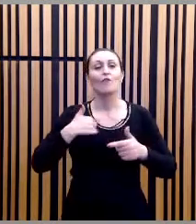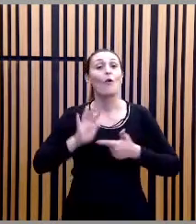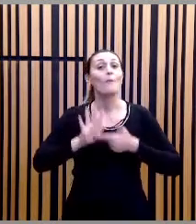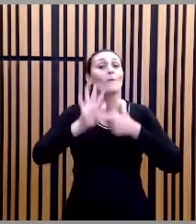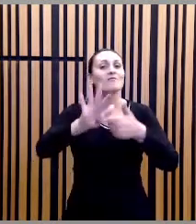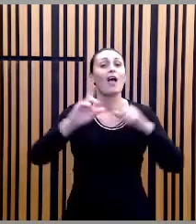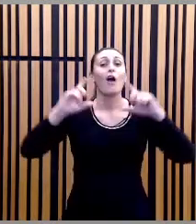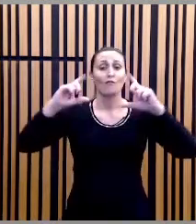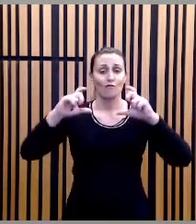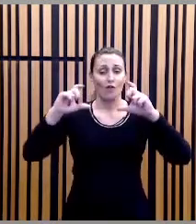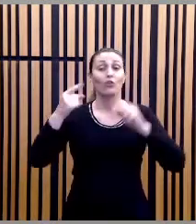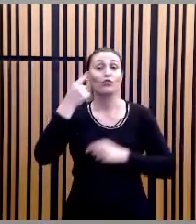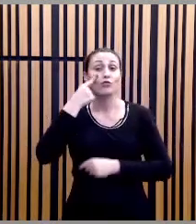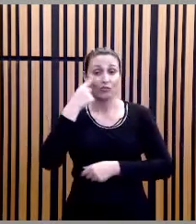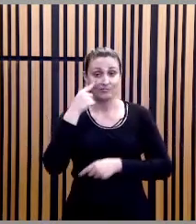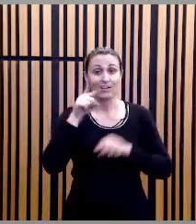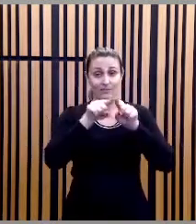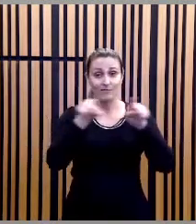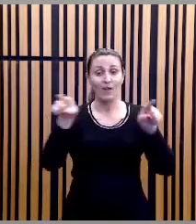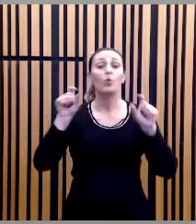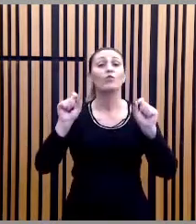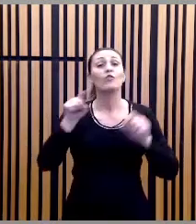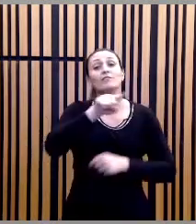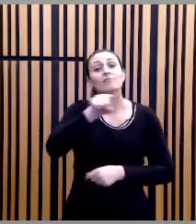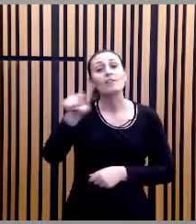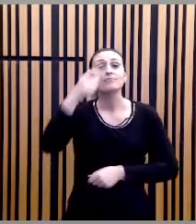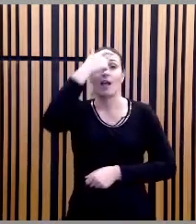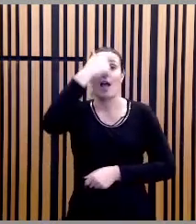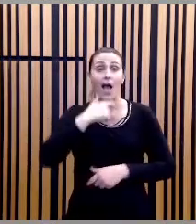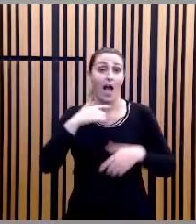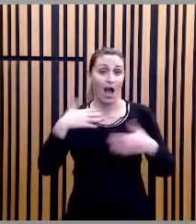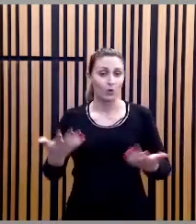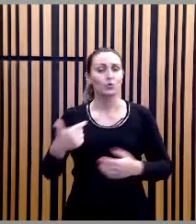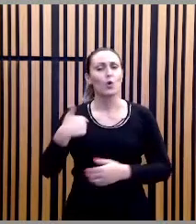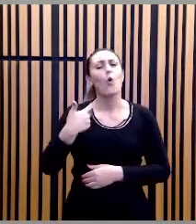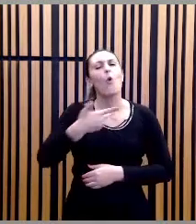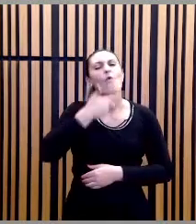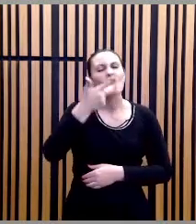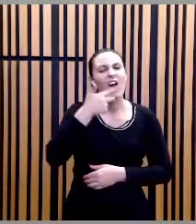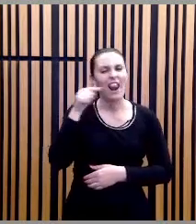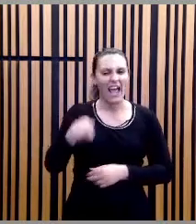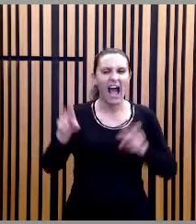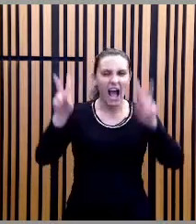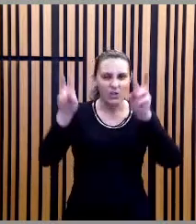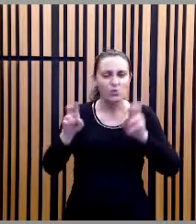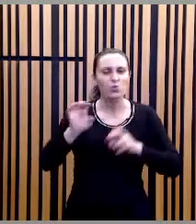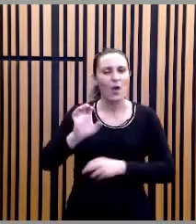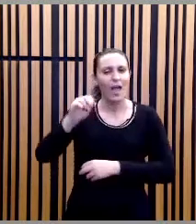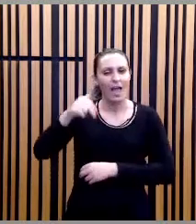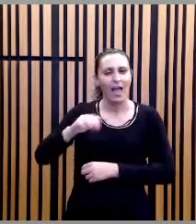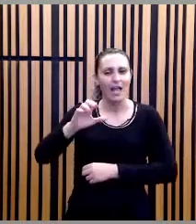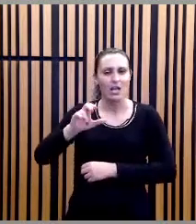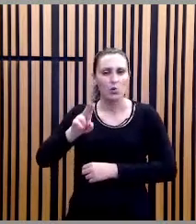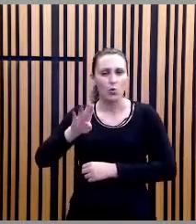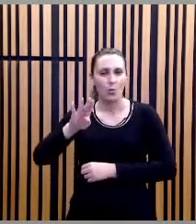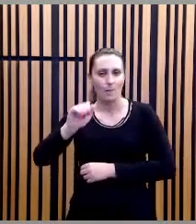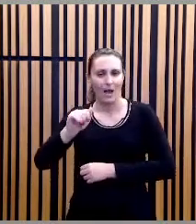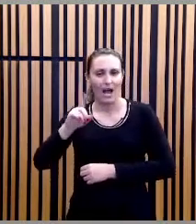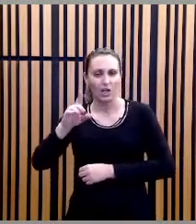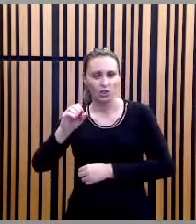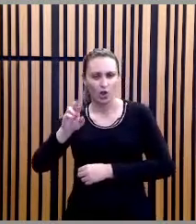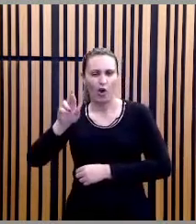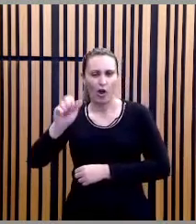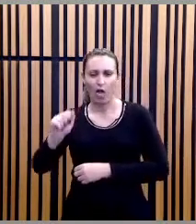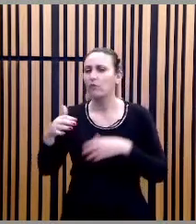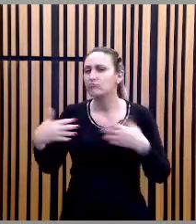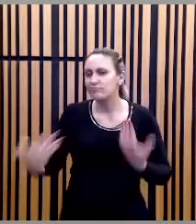me digam se vocês não acham que quando eu falei de incubadora a primeira vez para vocês, não